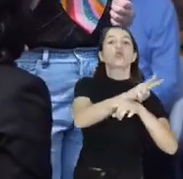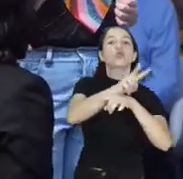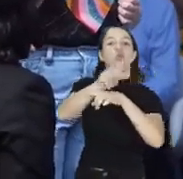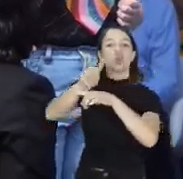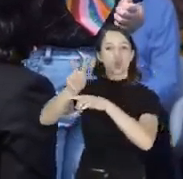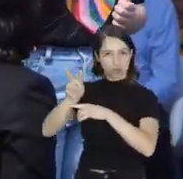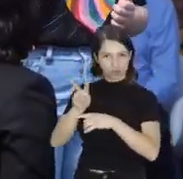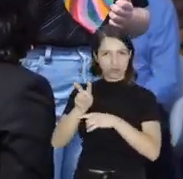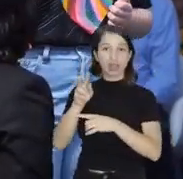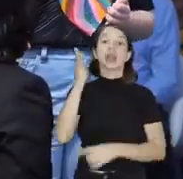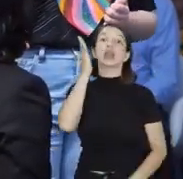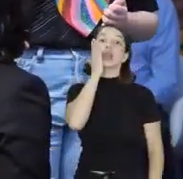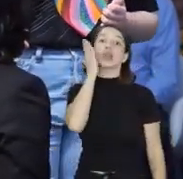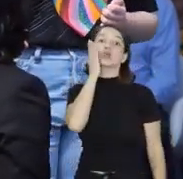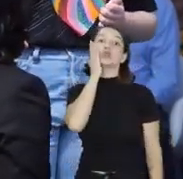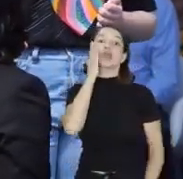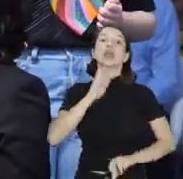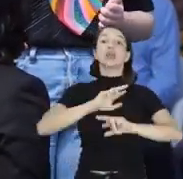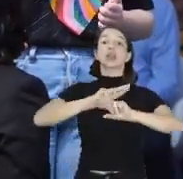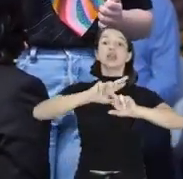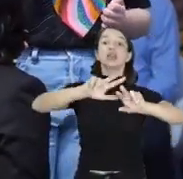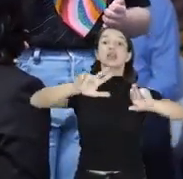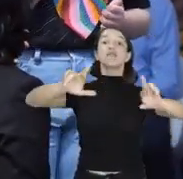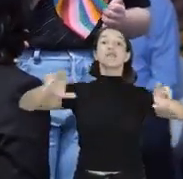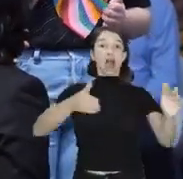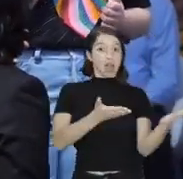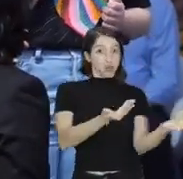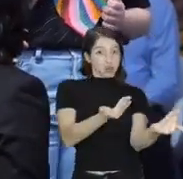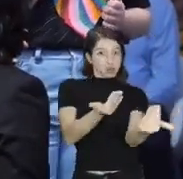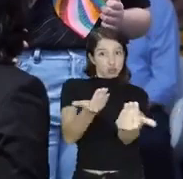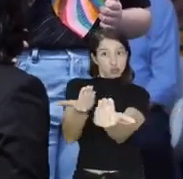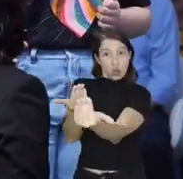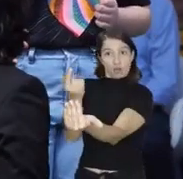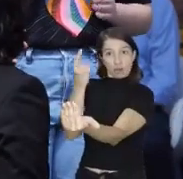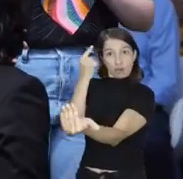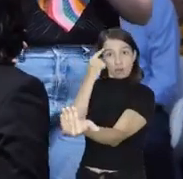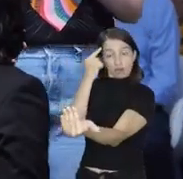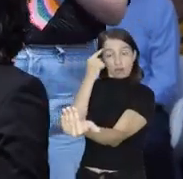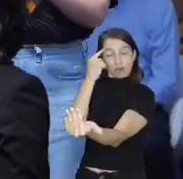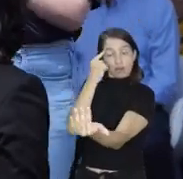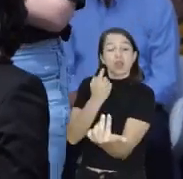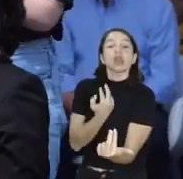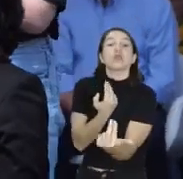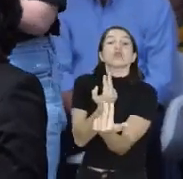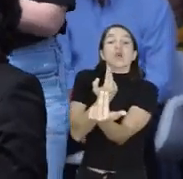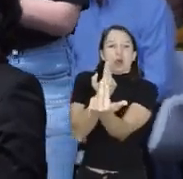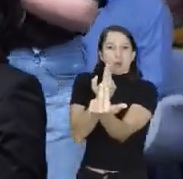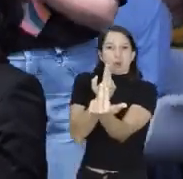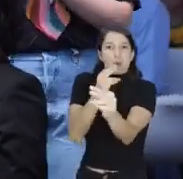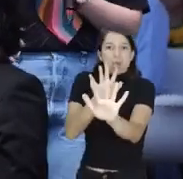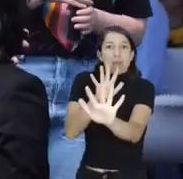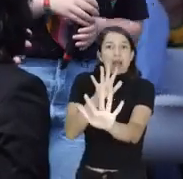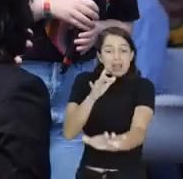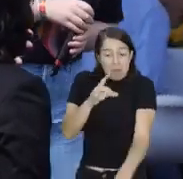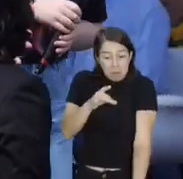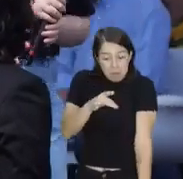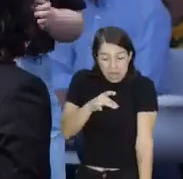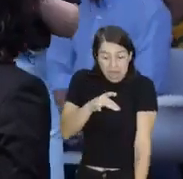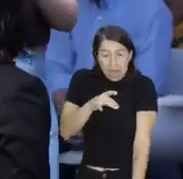e que às vezes tem medo e porquê E aí